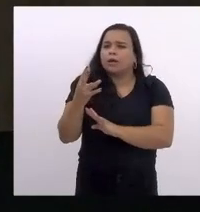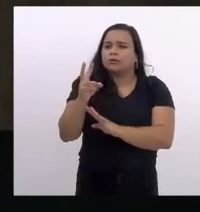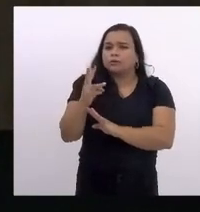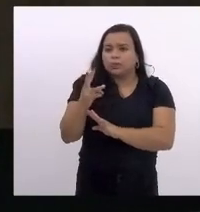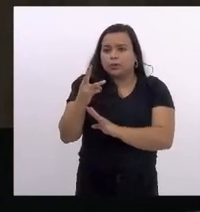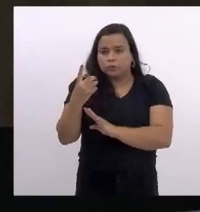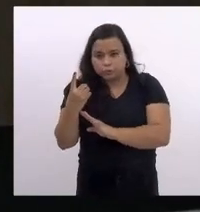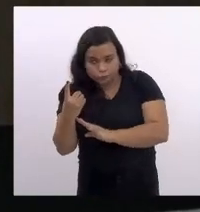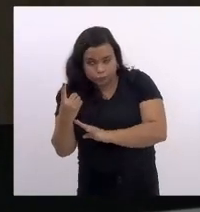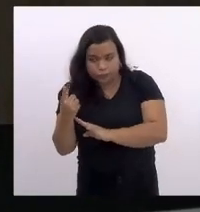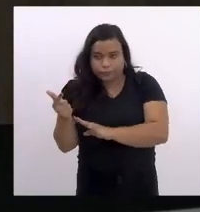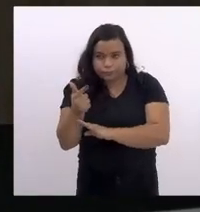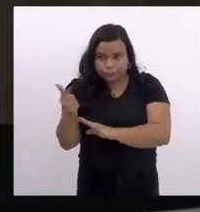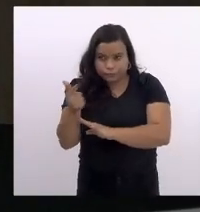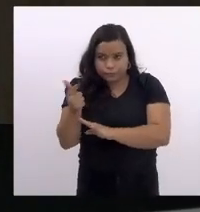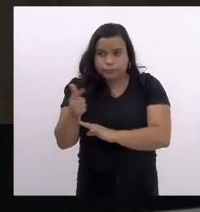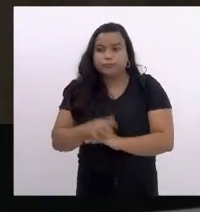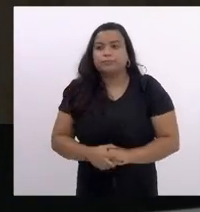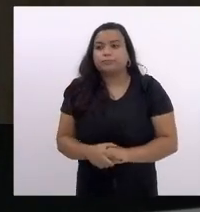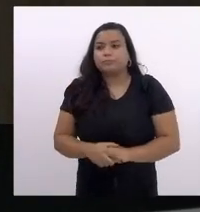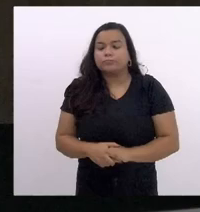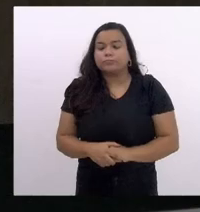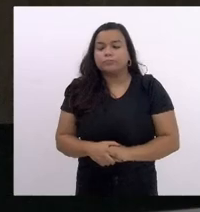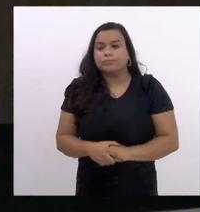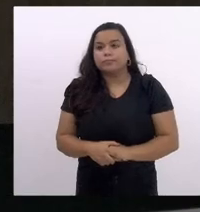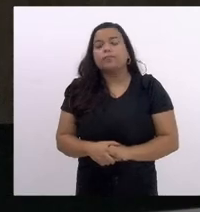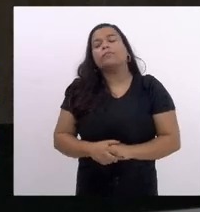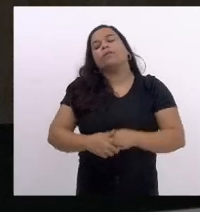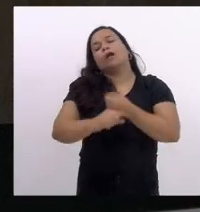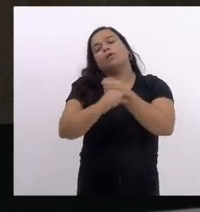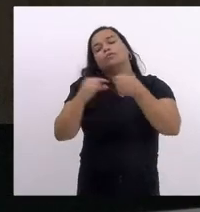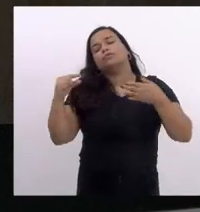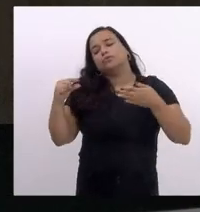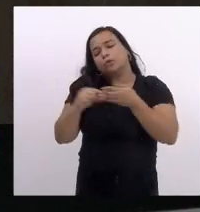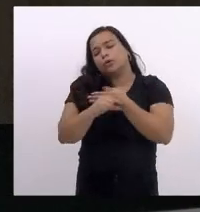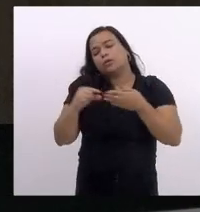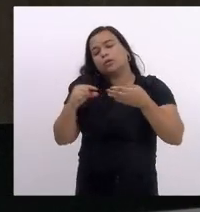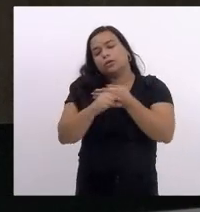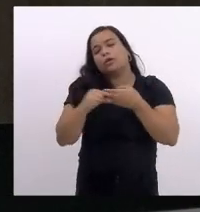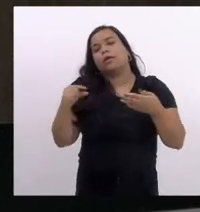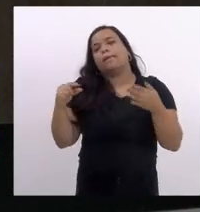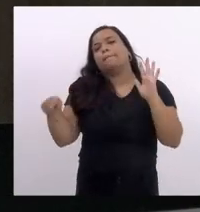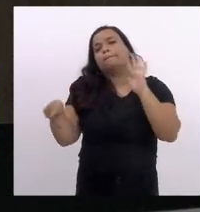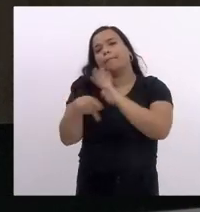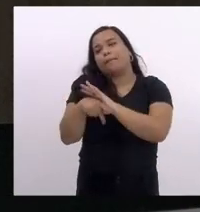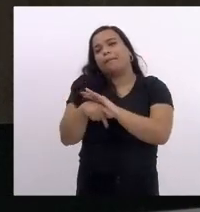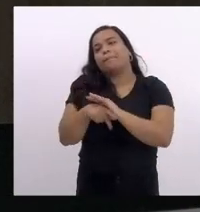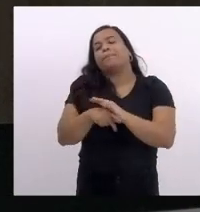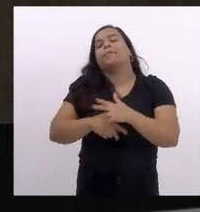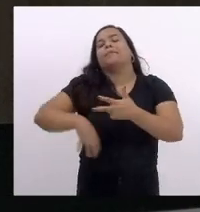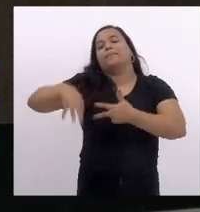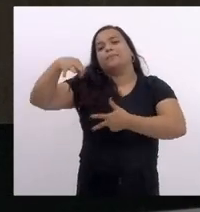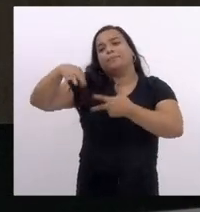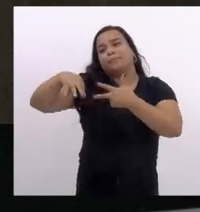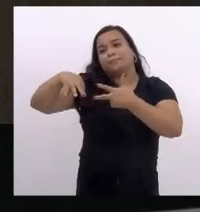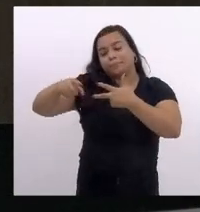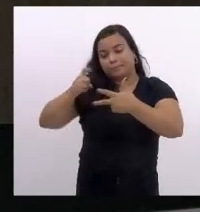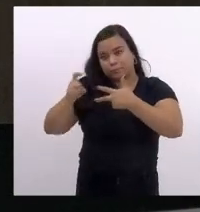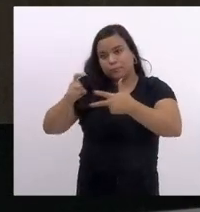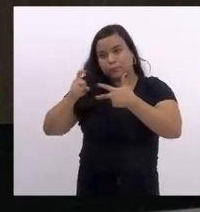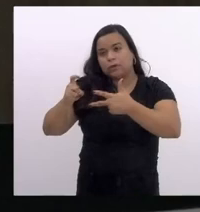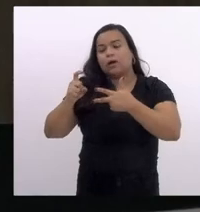5431 de 22, de autoria do Poder Executivo, que altera a lei